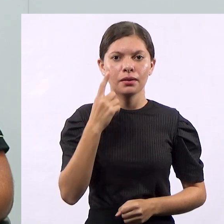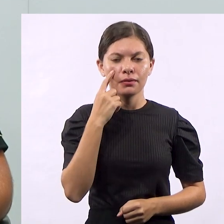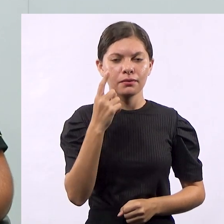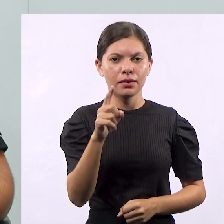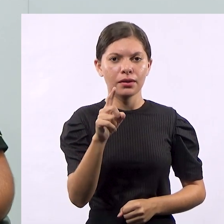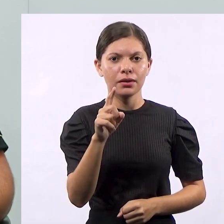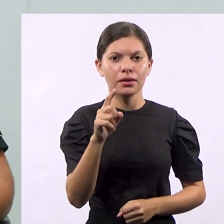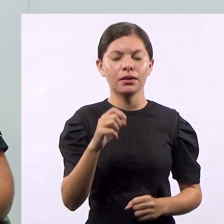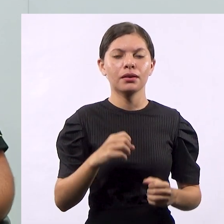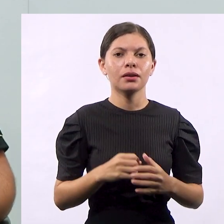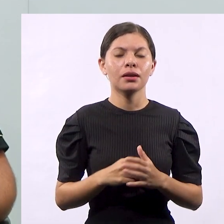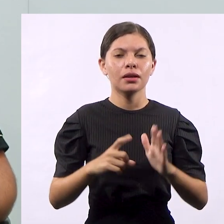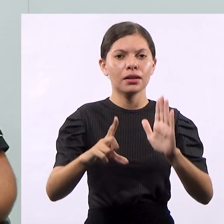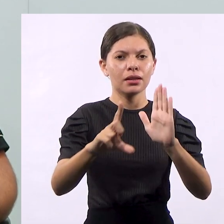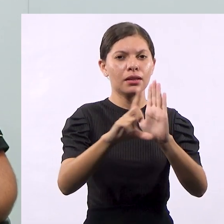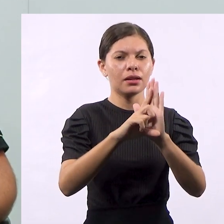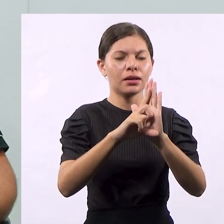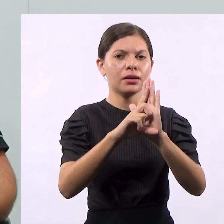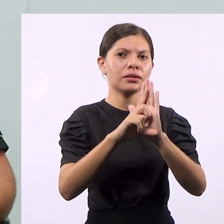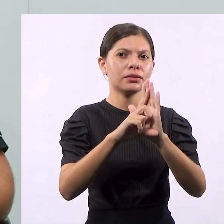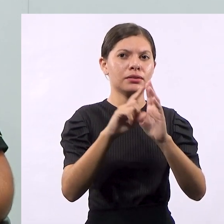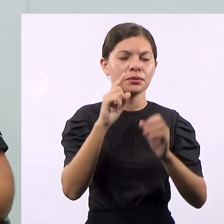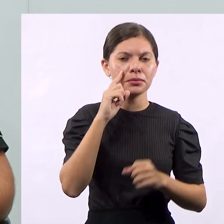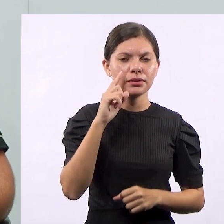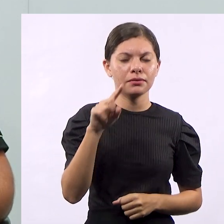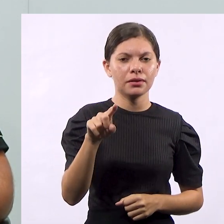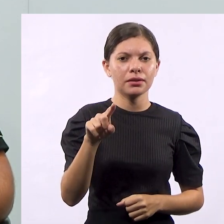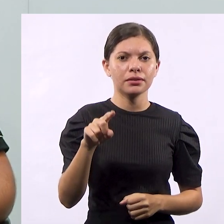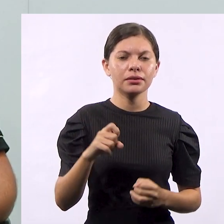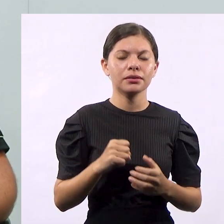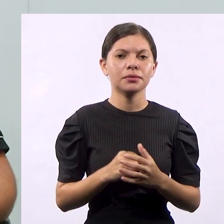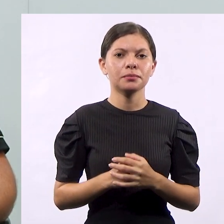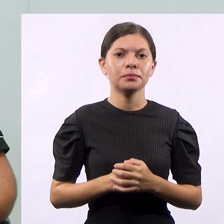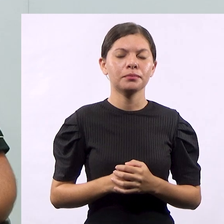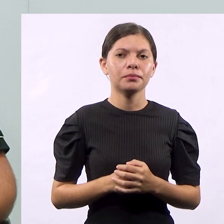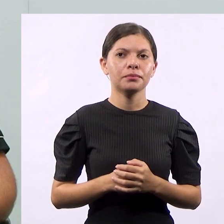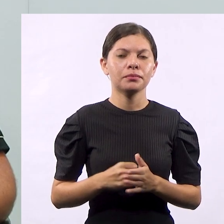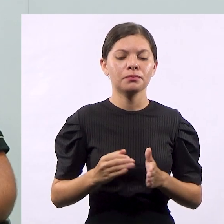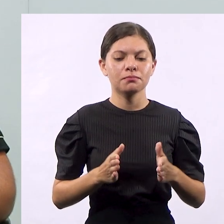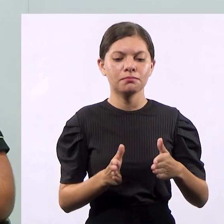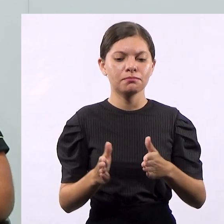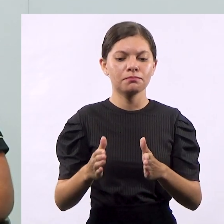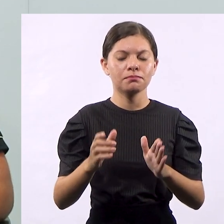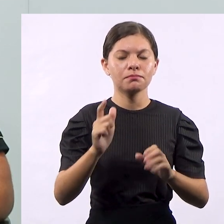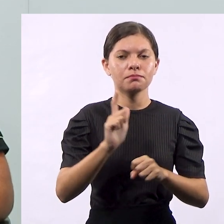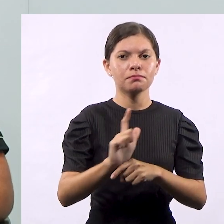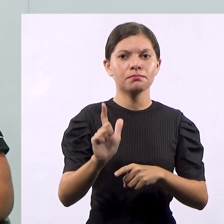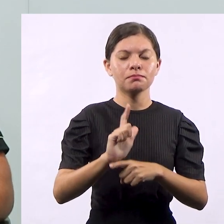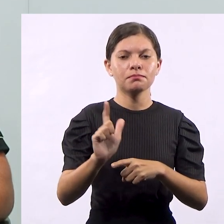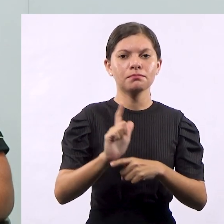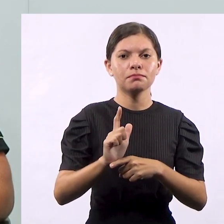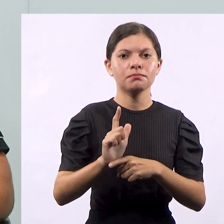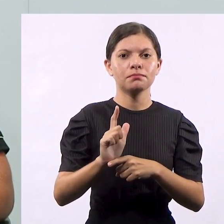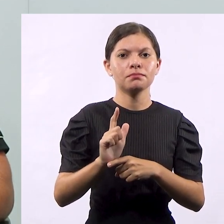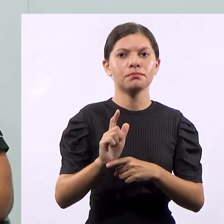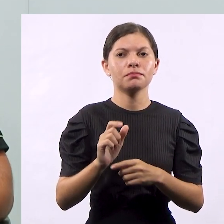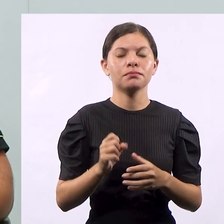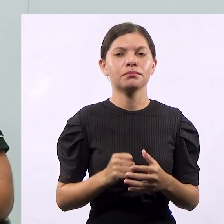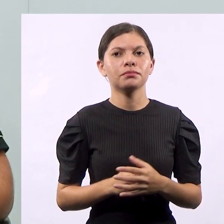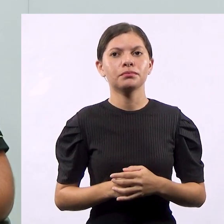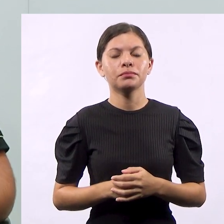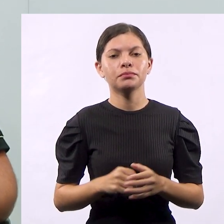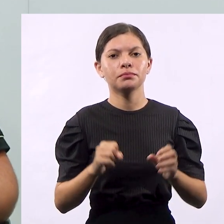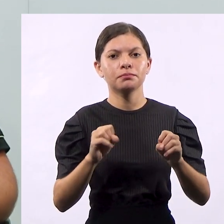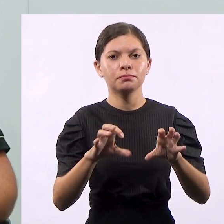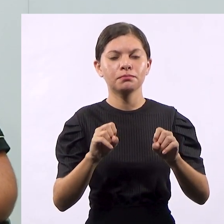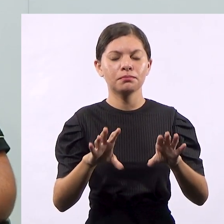observar quais leis são observadas, né, para a condução da gestão daquela unidade educacional. Quais são